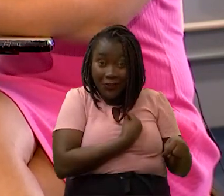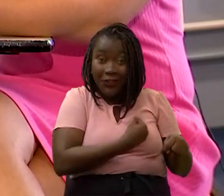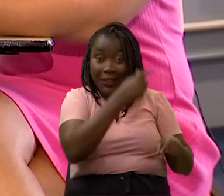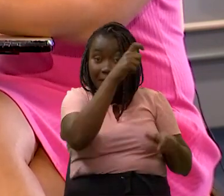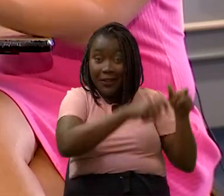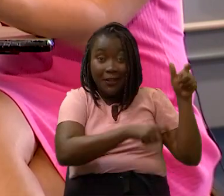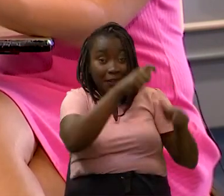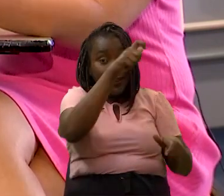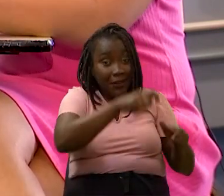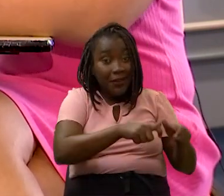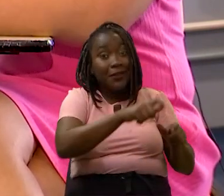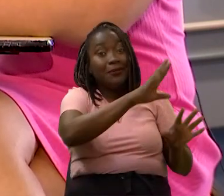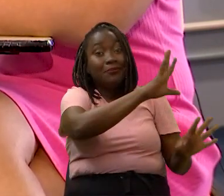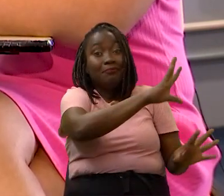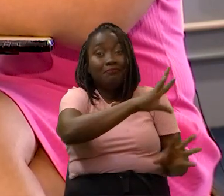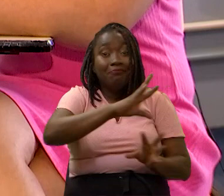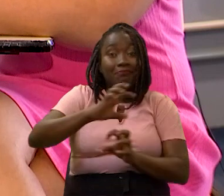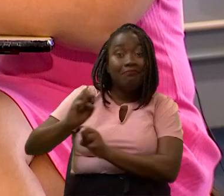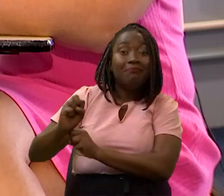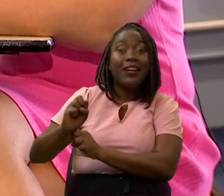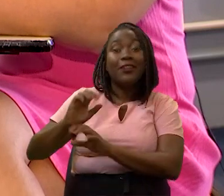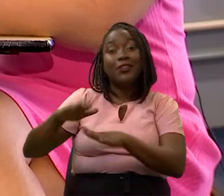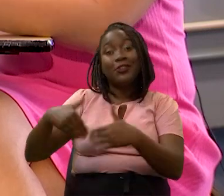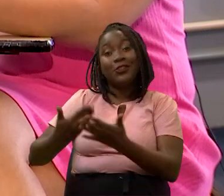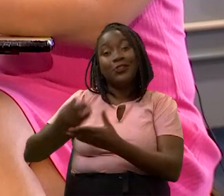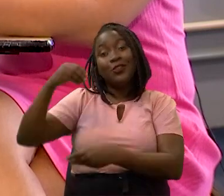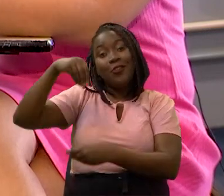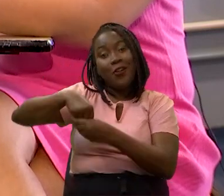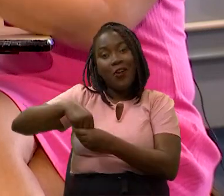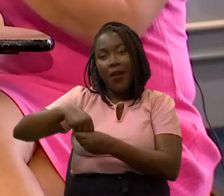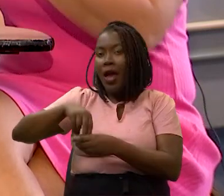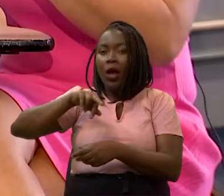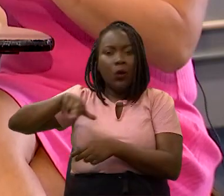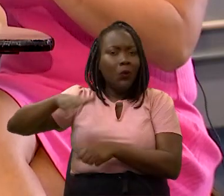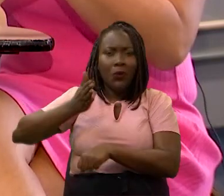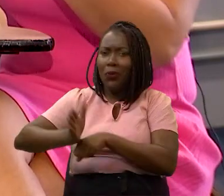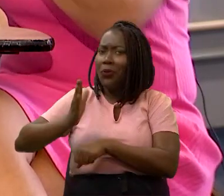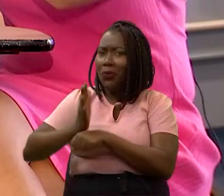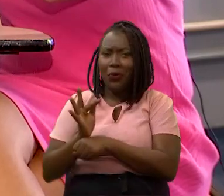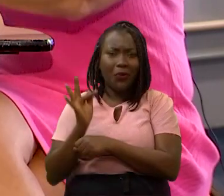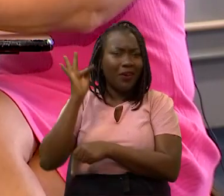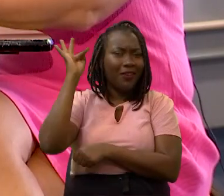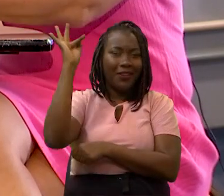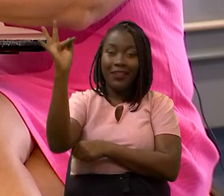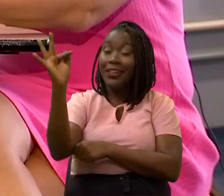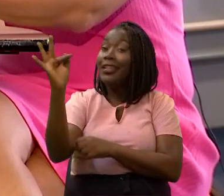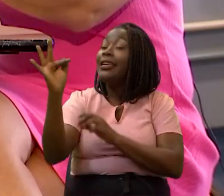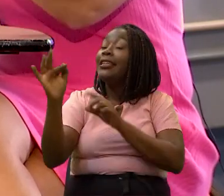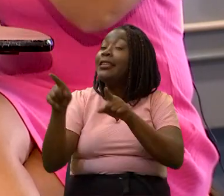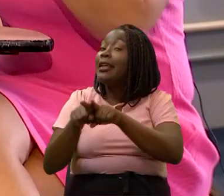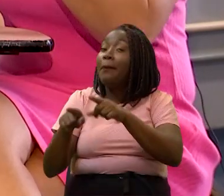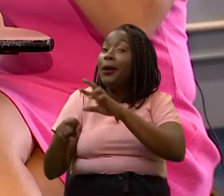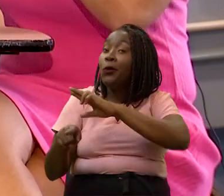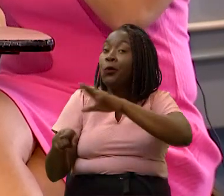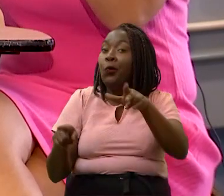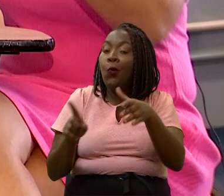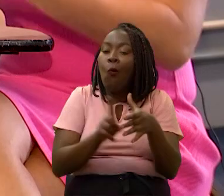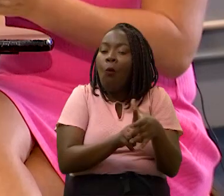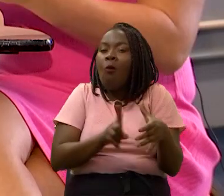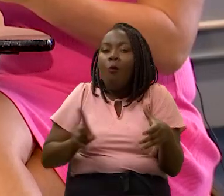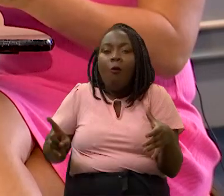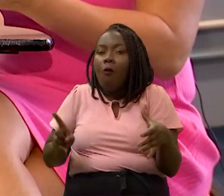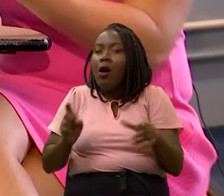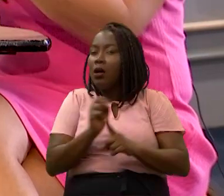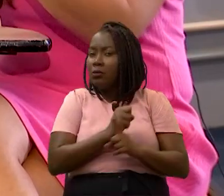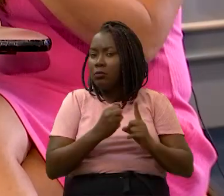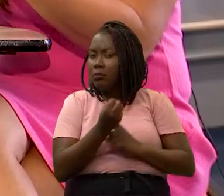dos sujeitos permeia a escola. A escola não é um espaço de preparação para o futuro e nem é um espaço